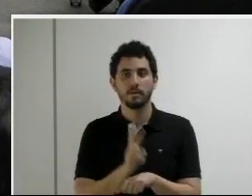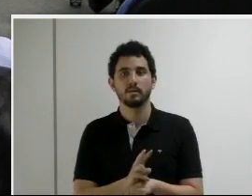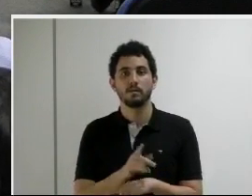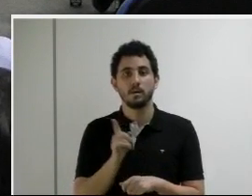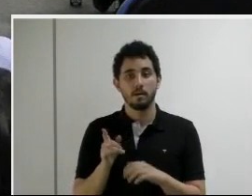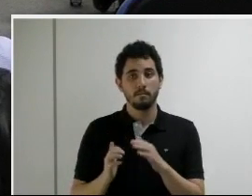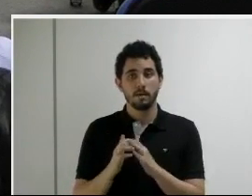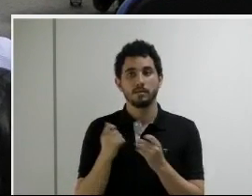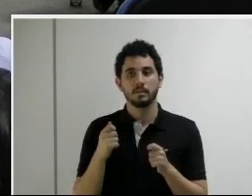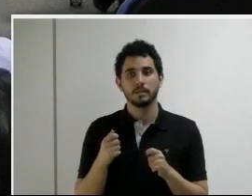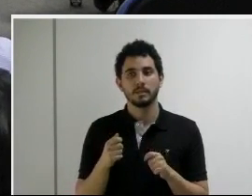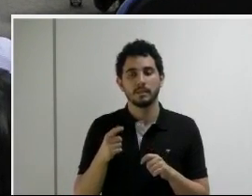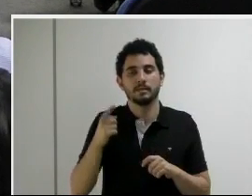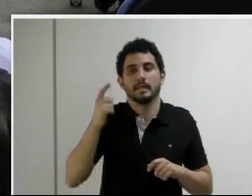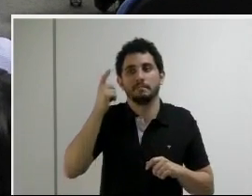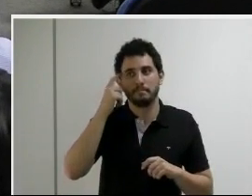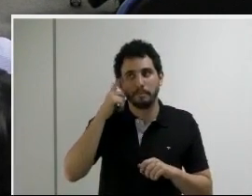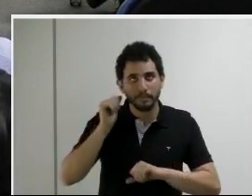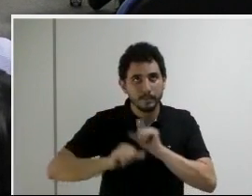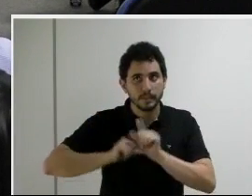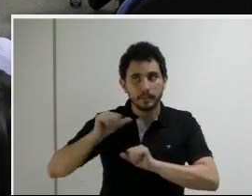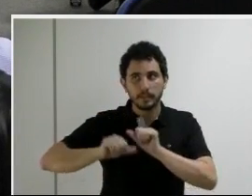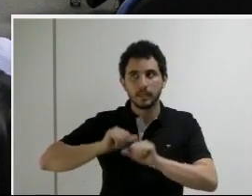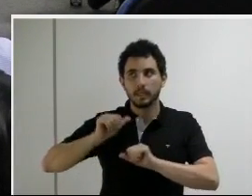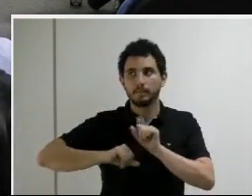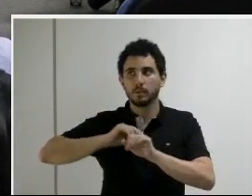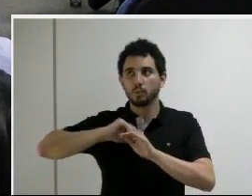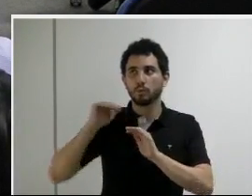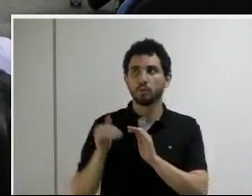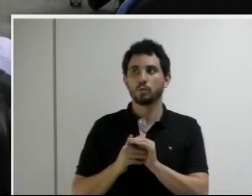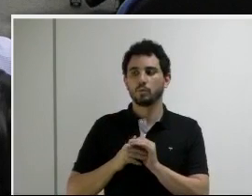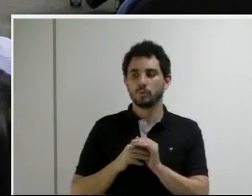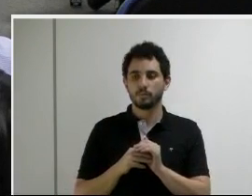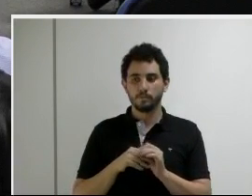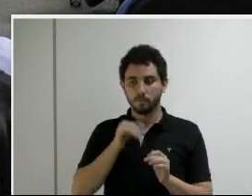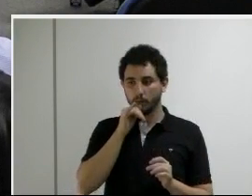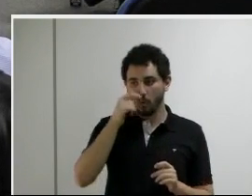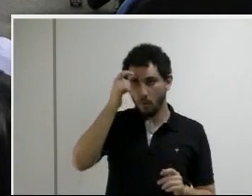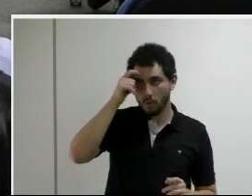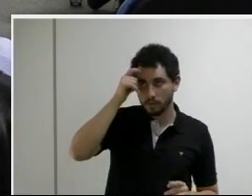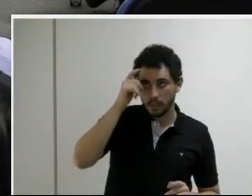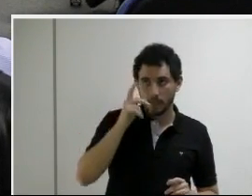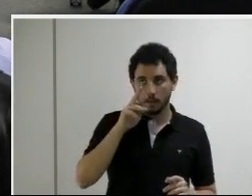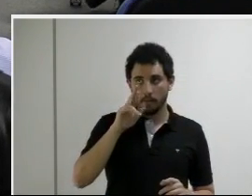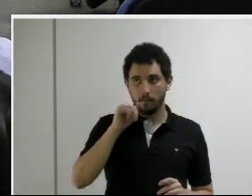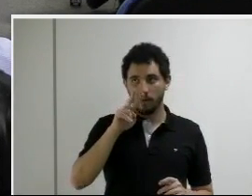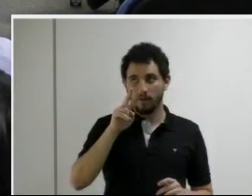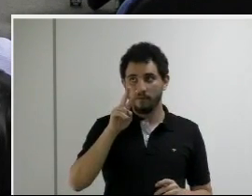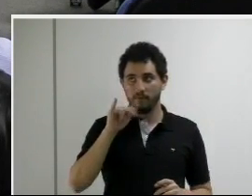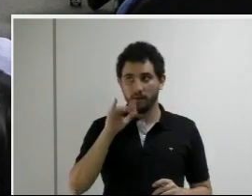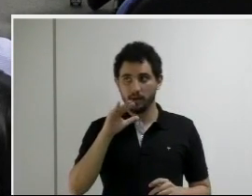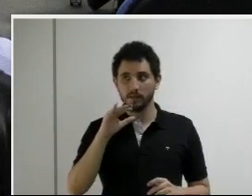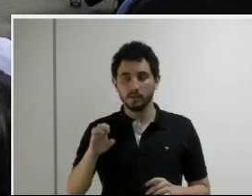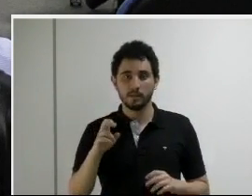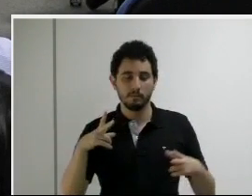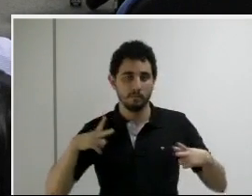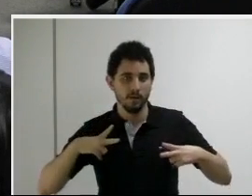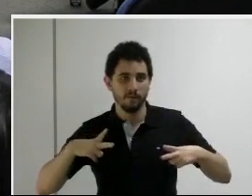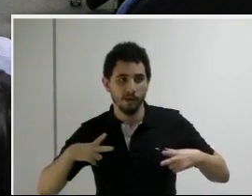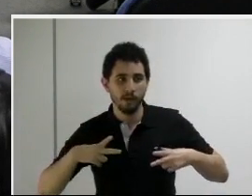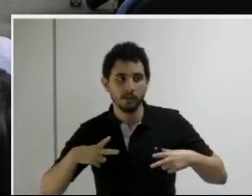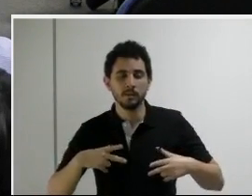empresas atuem de modo a repensar tudo o que elas fazem na sua operação. Seja porque tem o conceito de privacy by design, aquela lógica de você, na